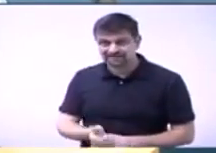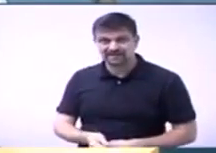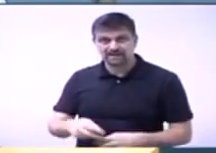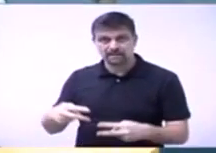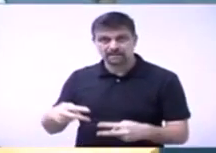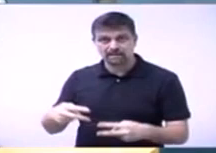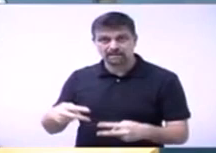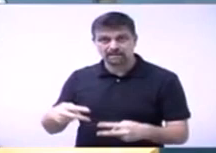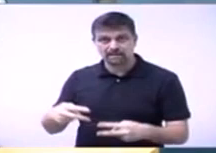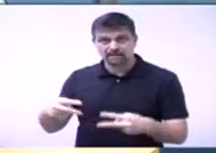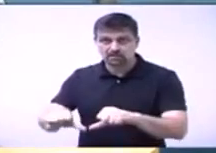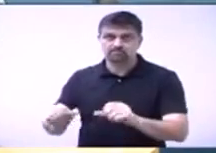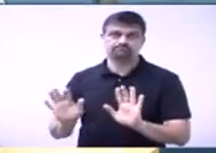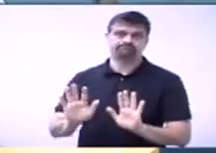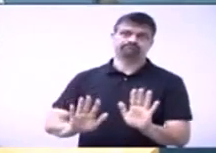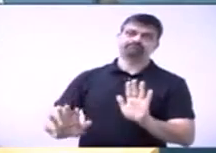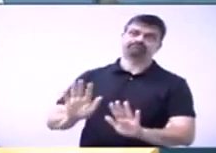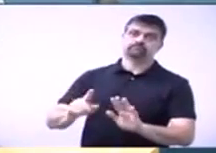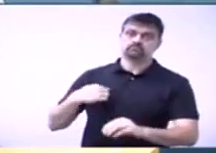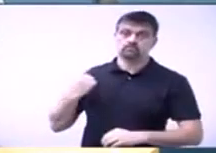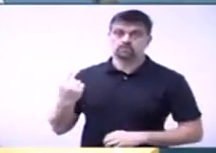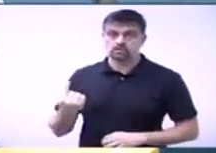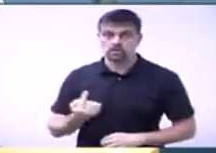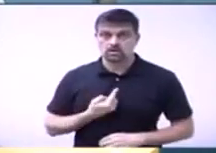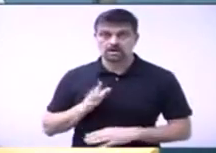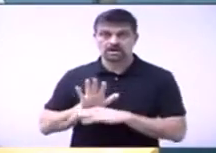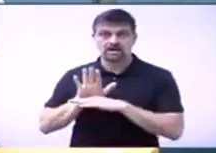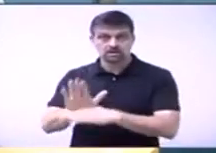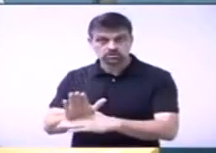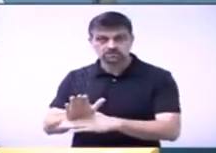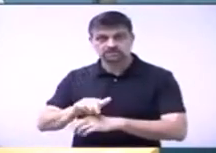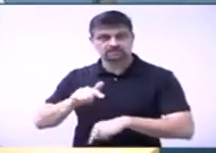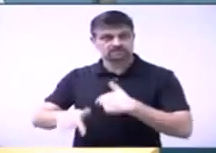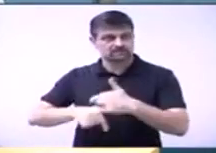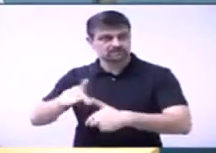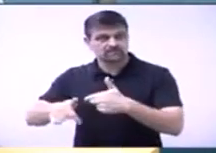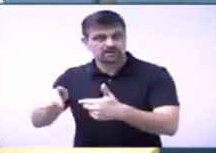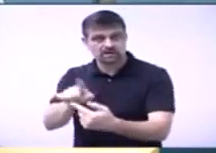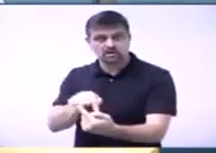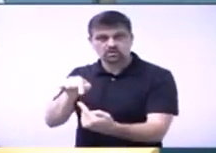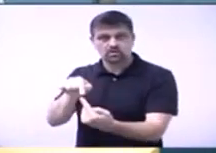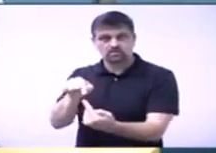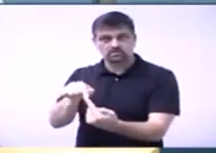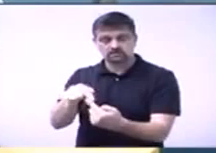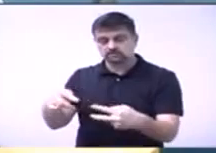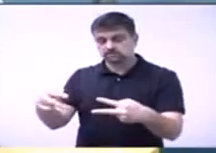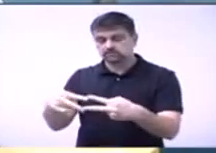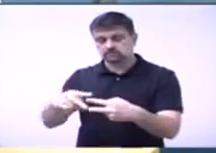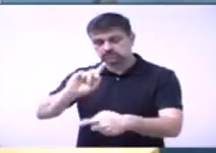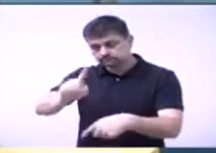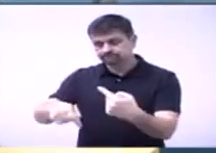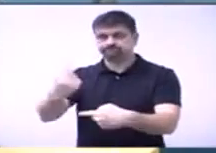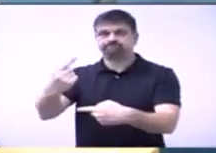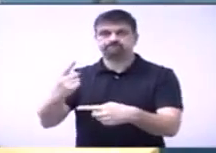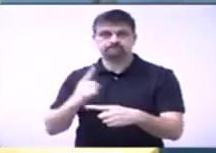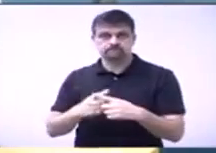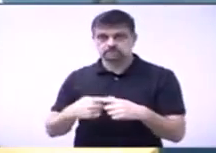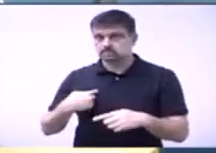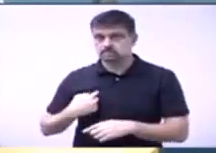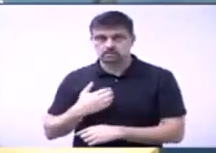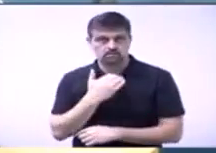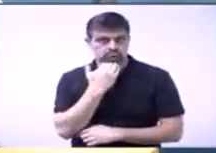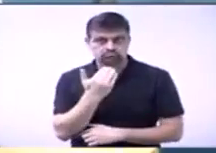Por enquanto, nós estamos ajudando a trabalhar em prol do bem de Paulínia, porque ainda não vi